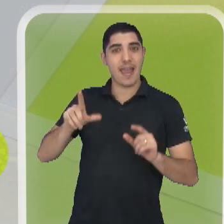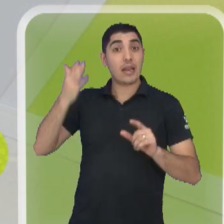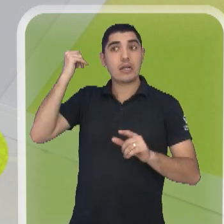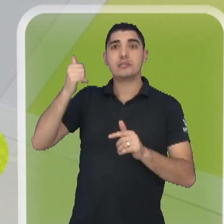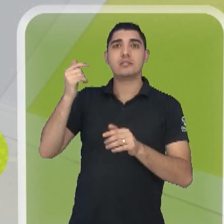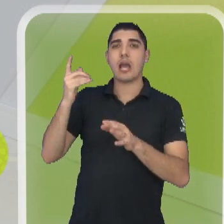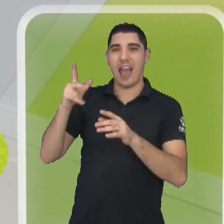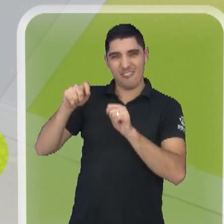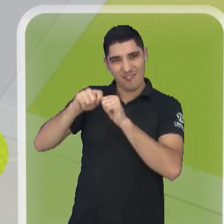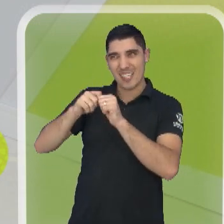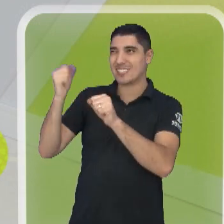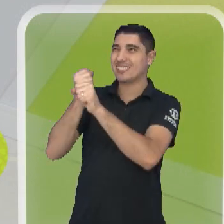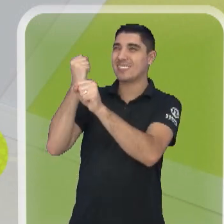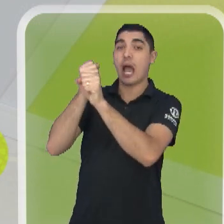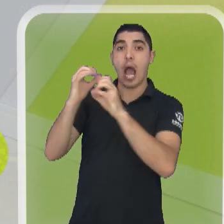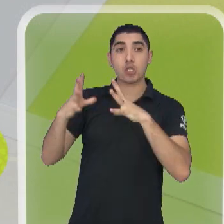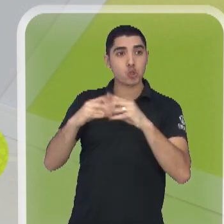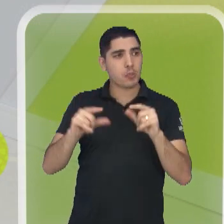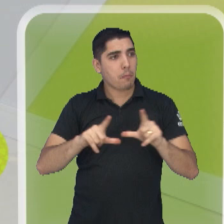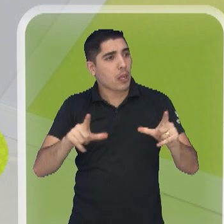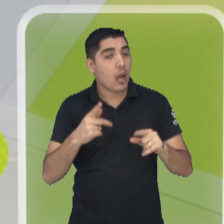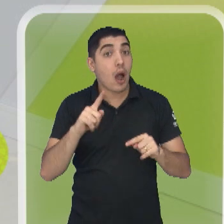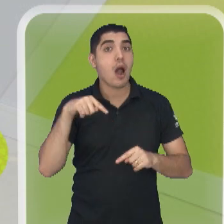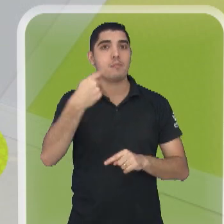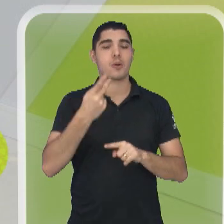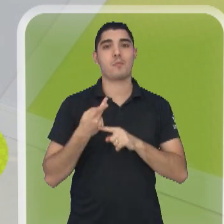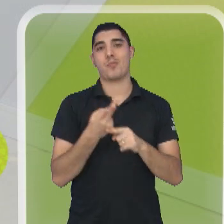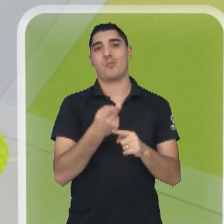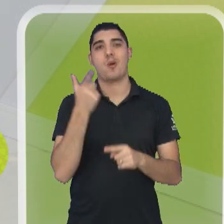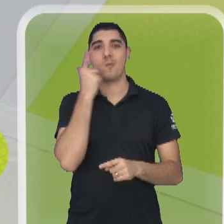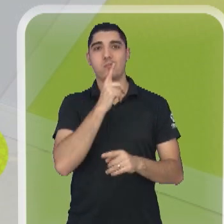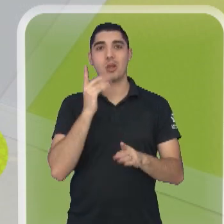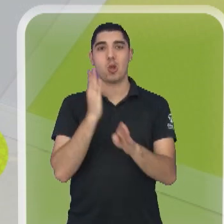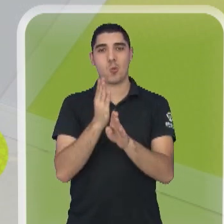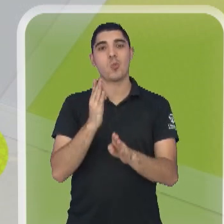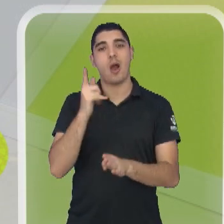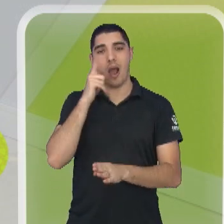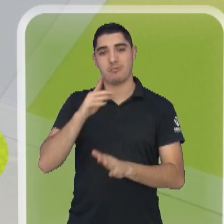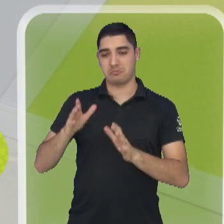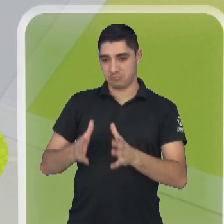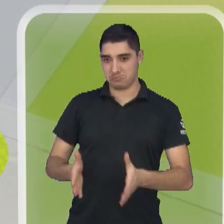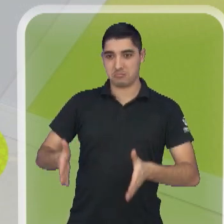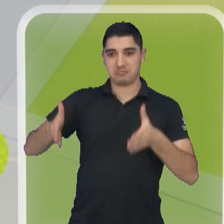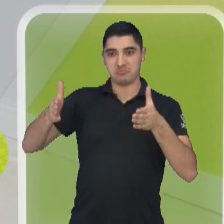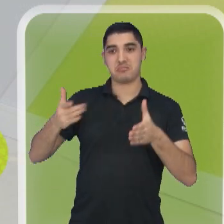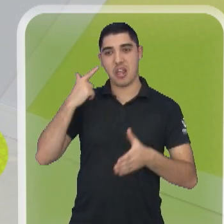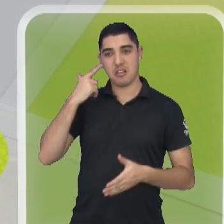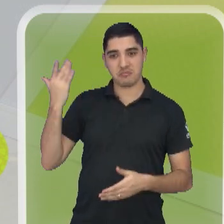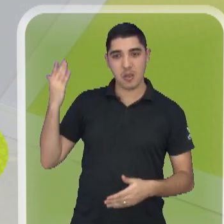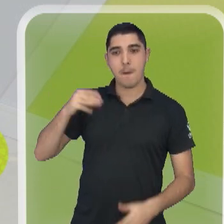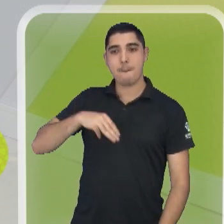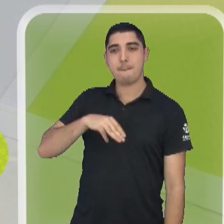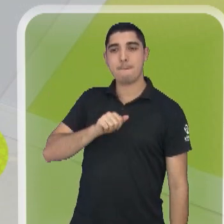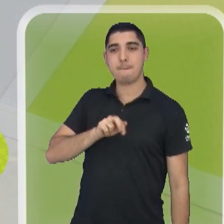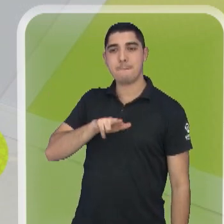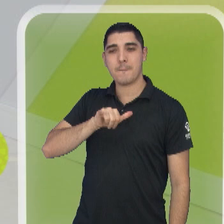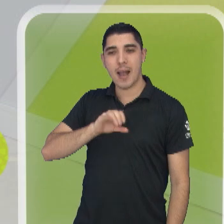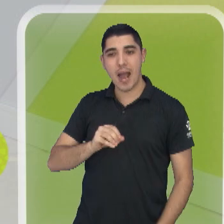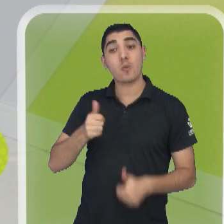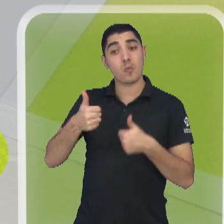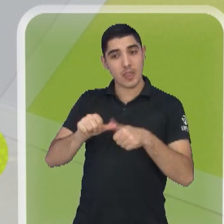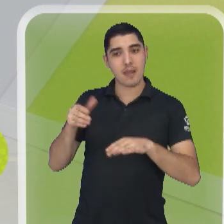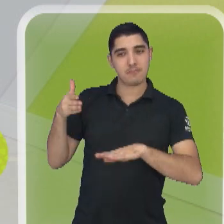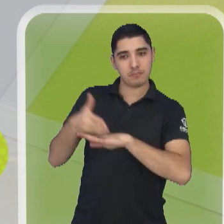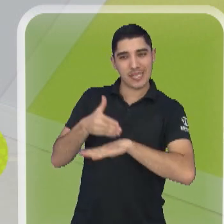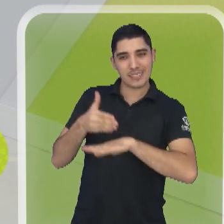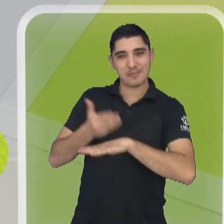reforma, mas reapareceu aí depois da reforma, foi colocado logo ali na entrada, bem bonito, e o seu Mário Ottoboni ali participou